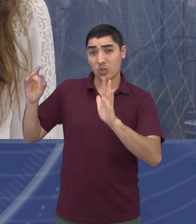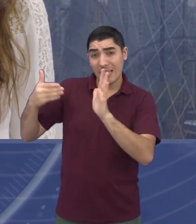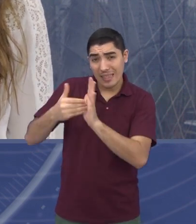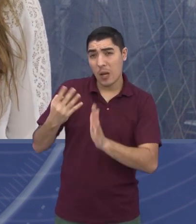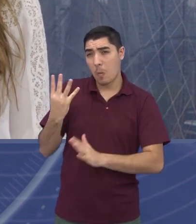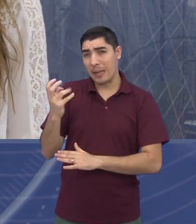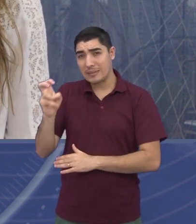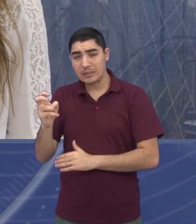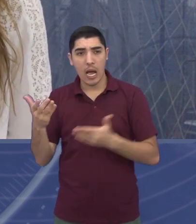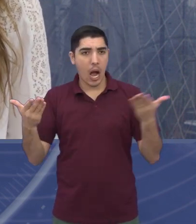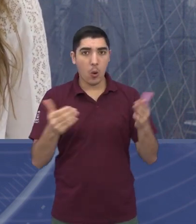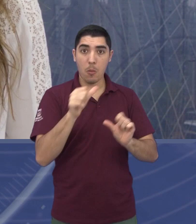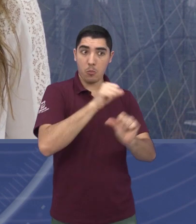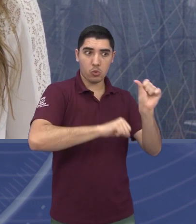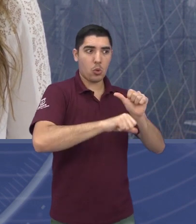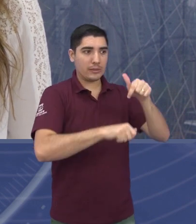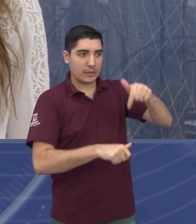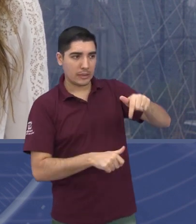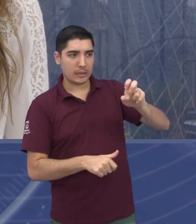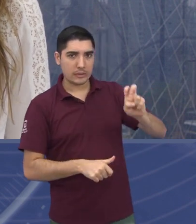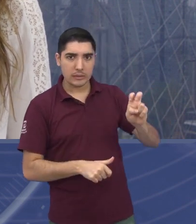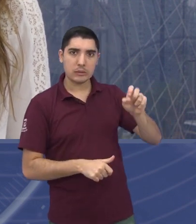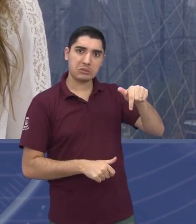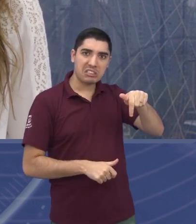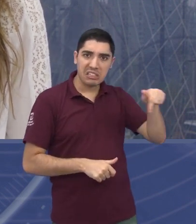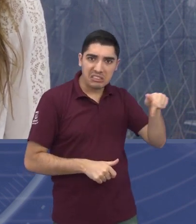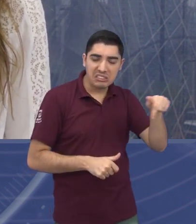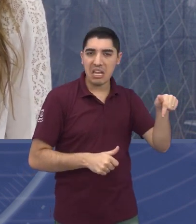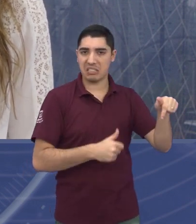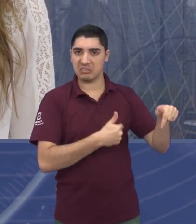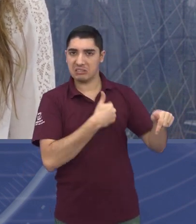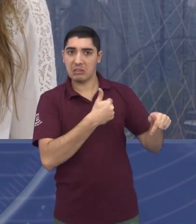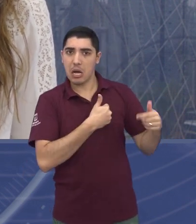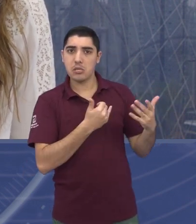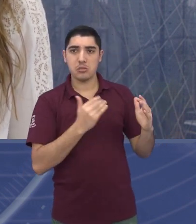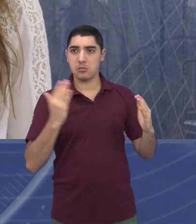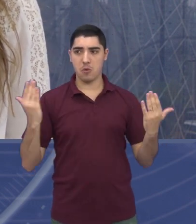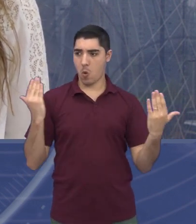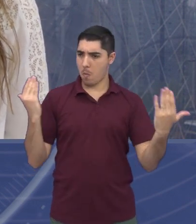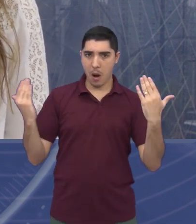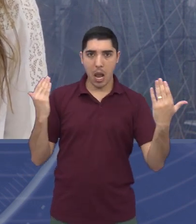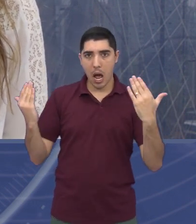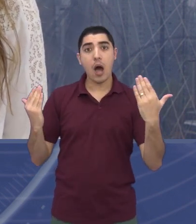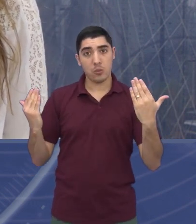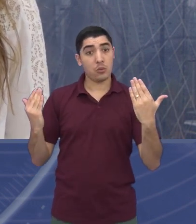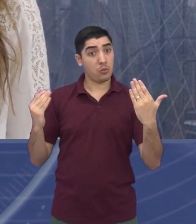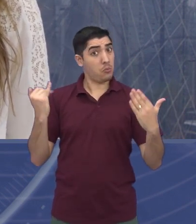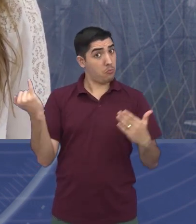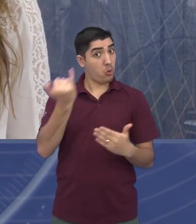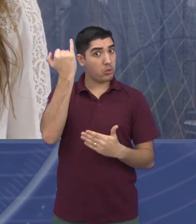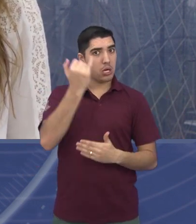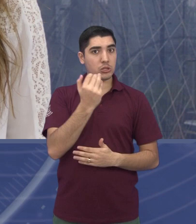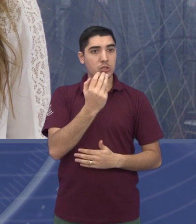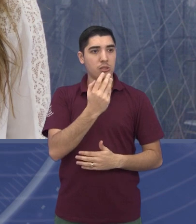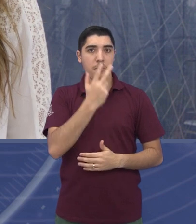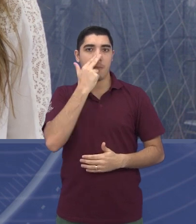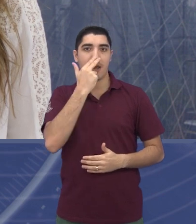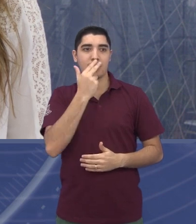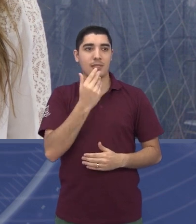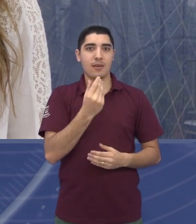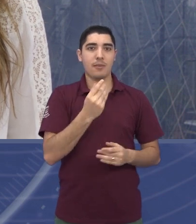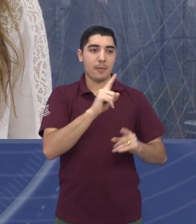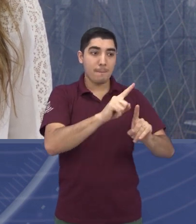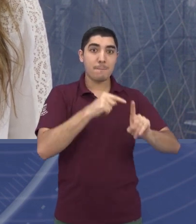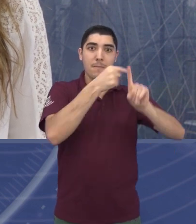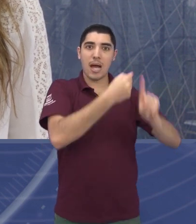diferenças entre homens e mulheres, né, que a gente vai falar também, mas é uma estimativa significante, não uma diferença